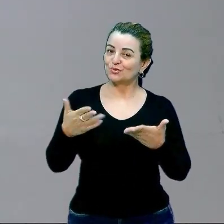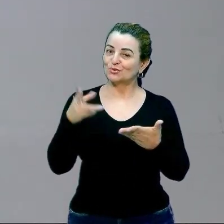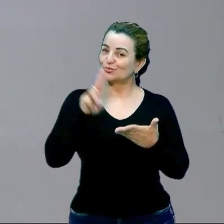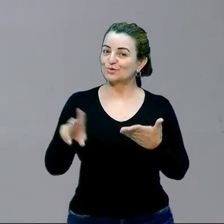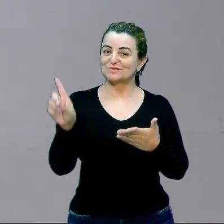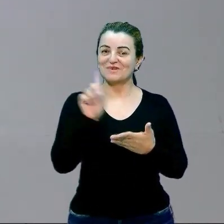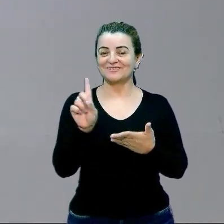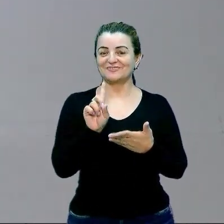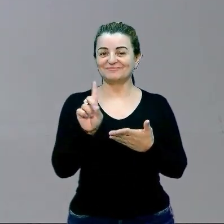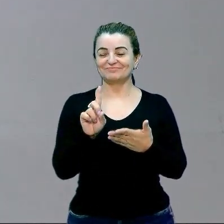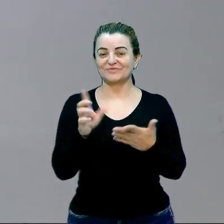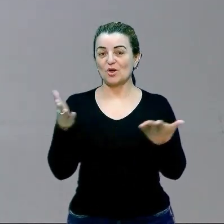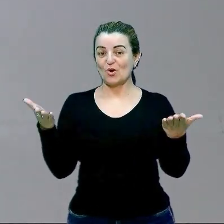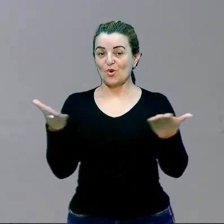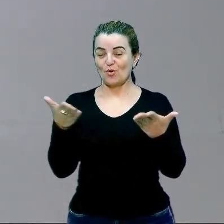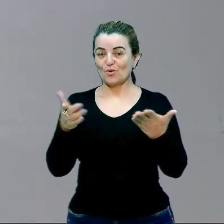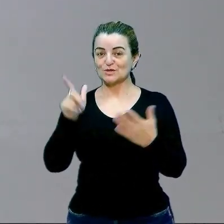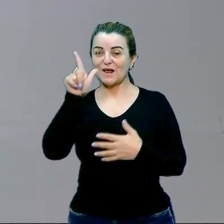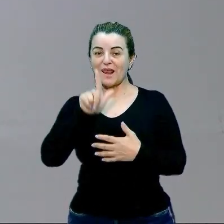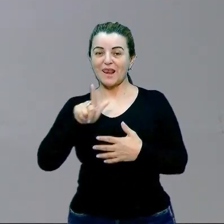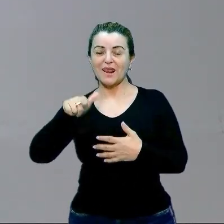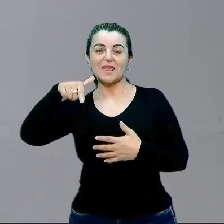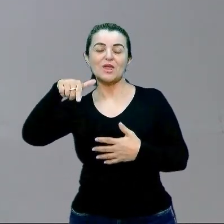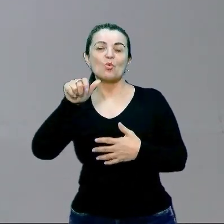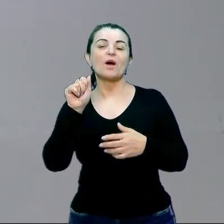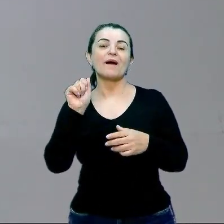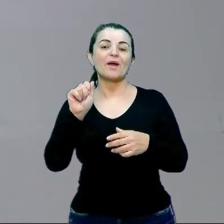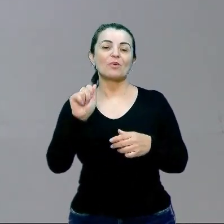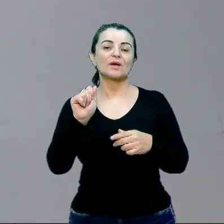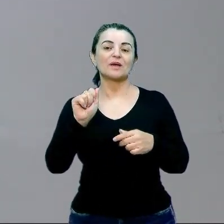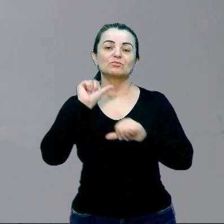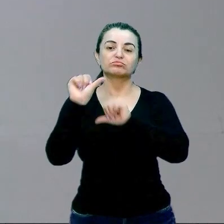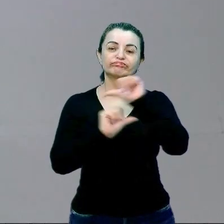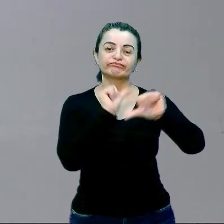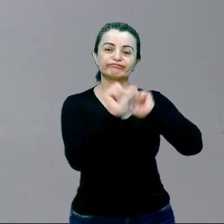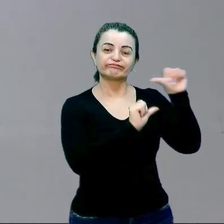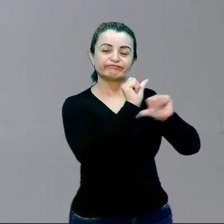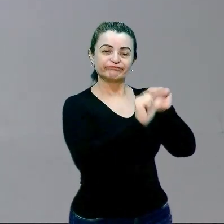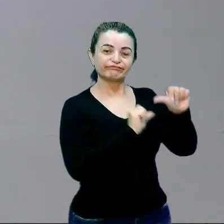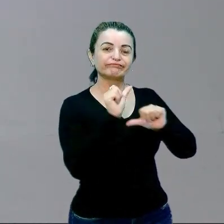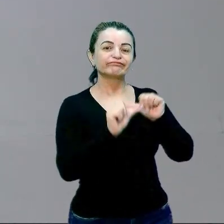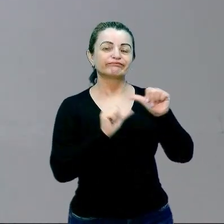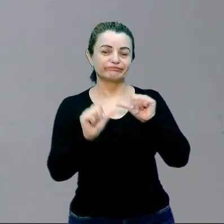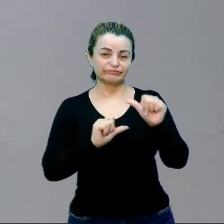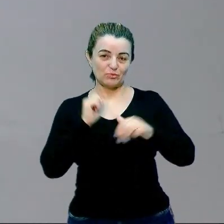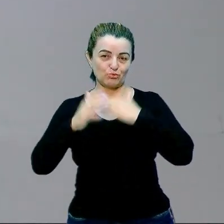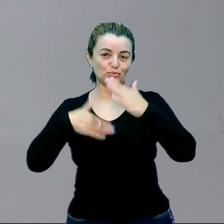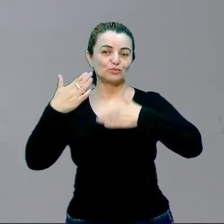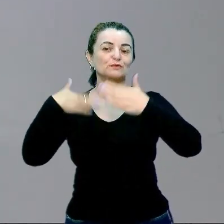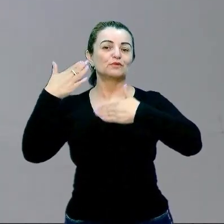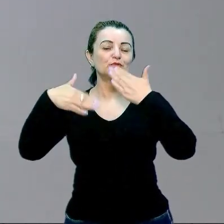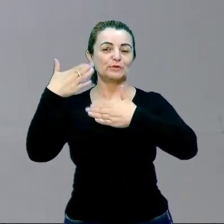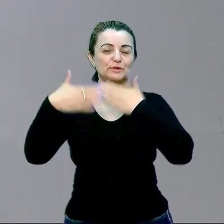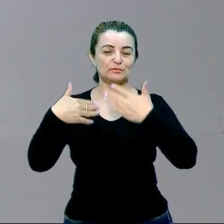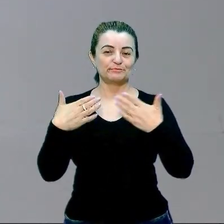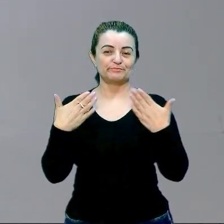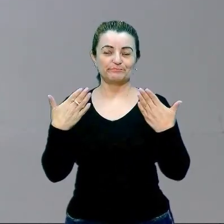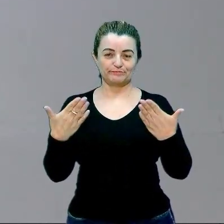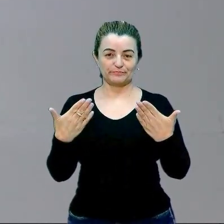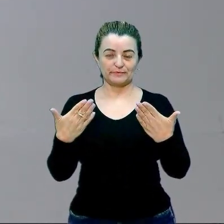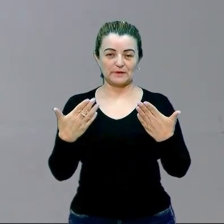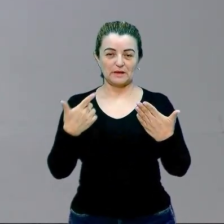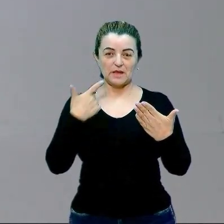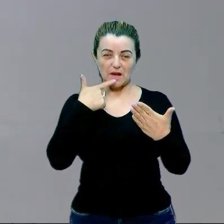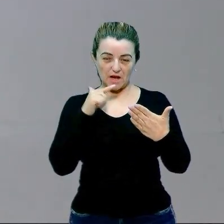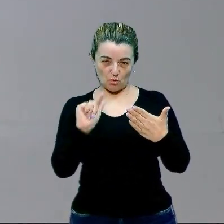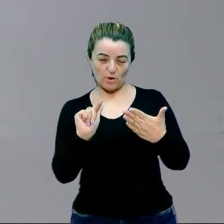como você sabe, a língua é dinâmica, ela está em constante transformação, em constante desenvolvimento. Então aí o que ele quer?